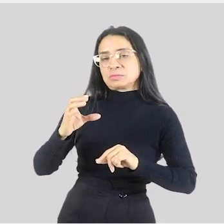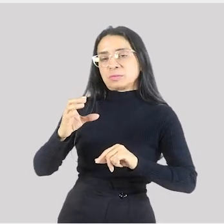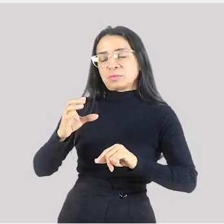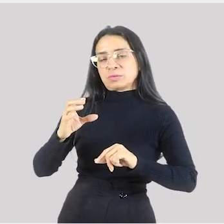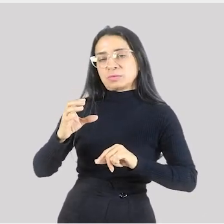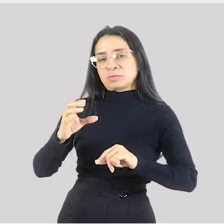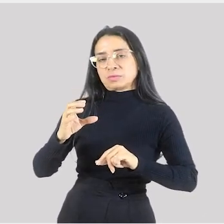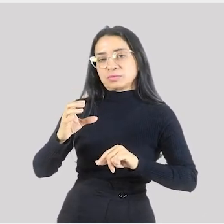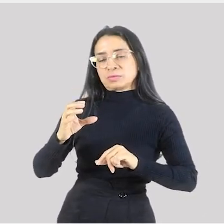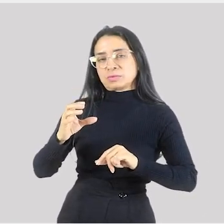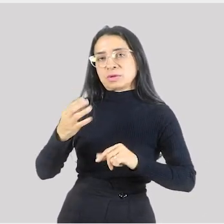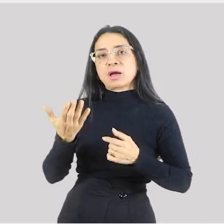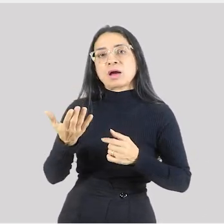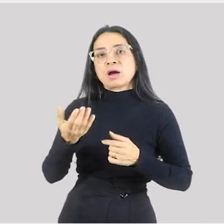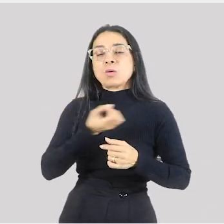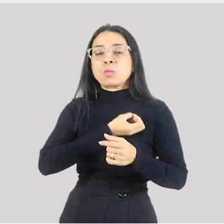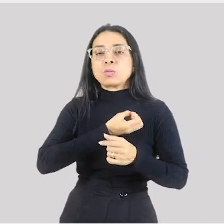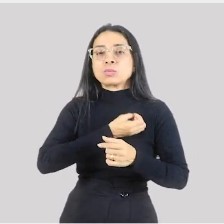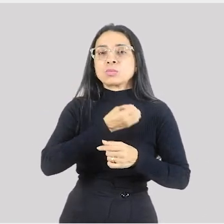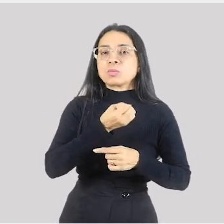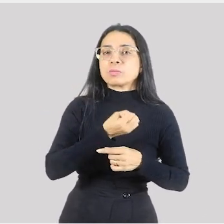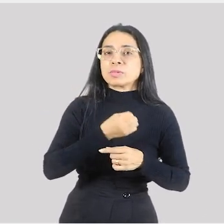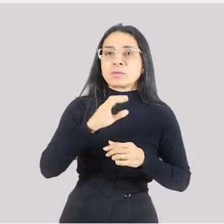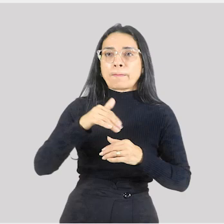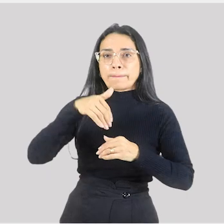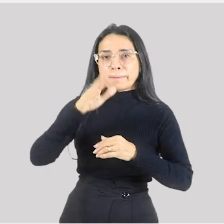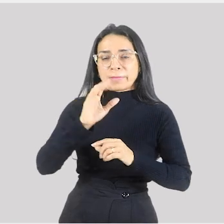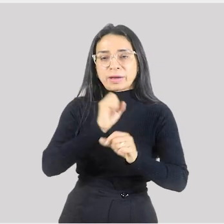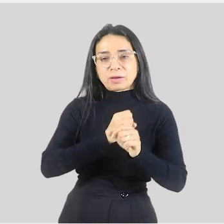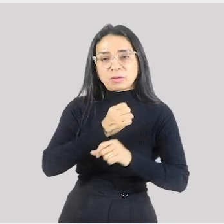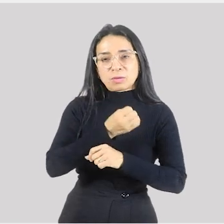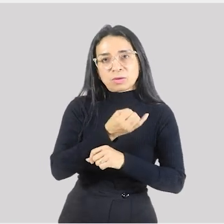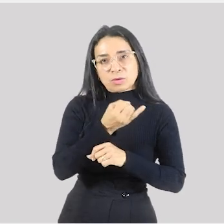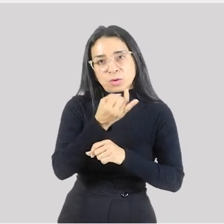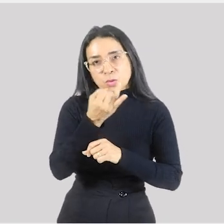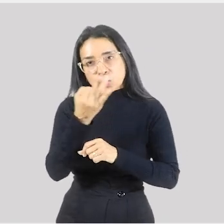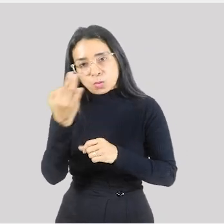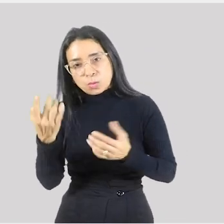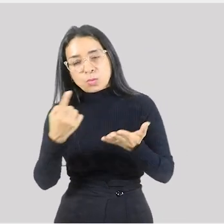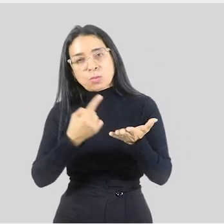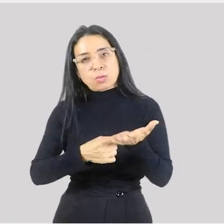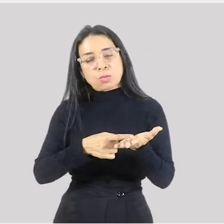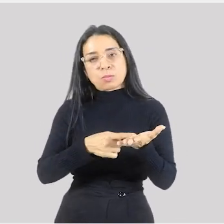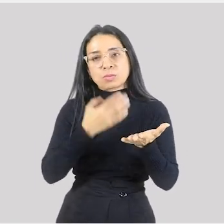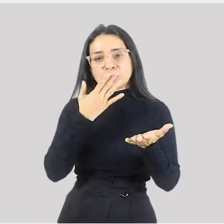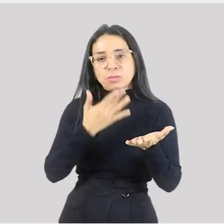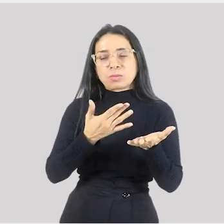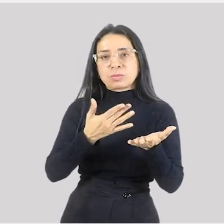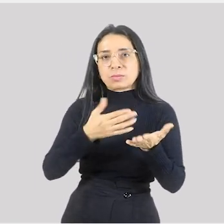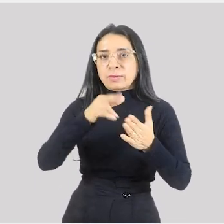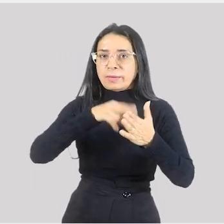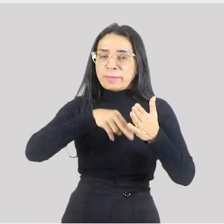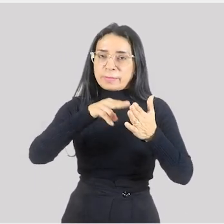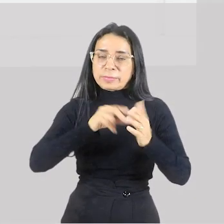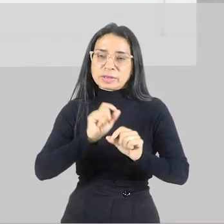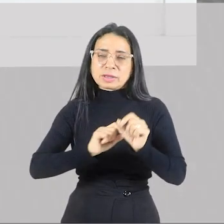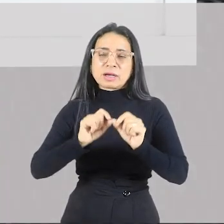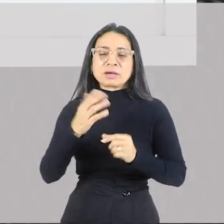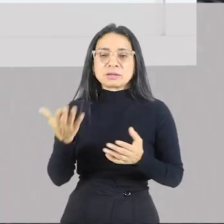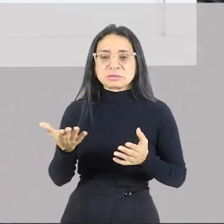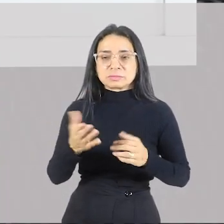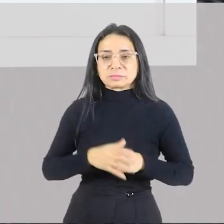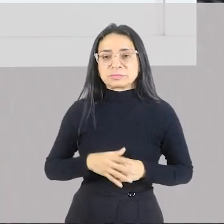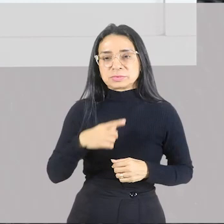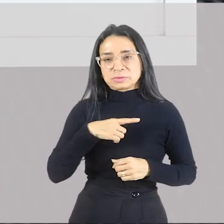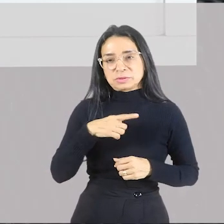de cores diferentes para pintar a peça de metano é... Olha, vamos lá para a questão. Veja bem, você